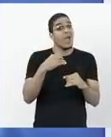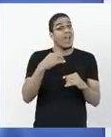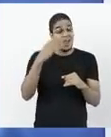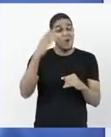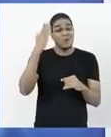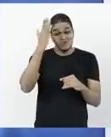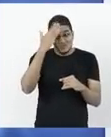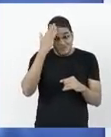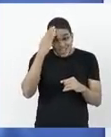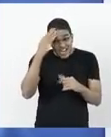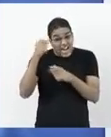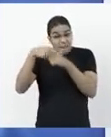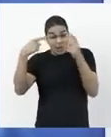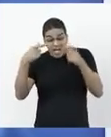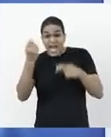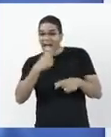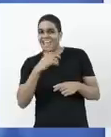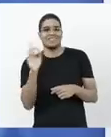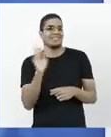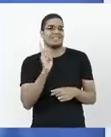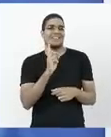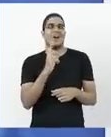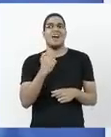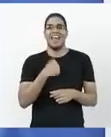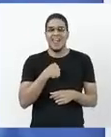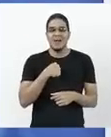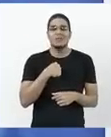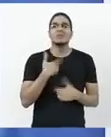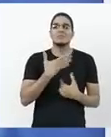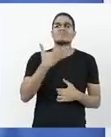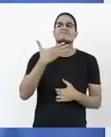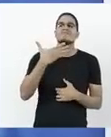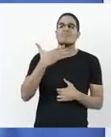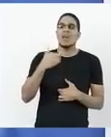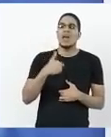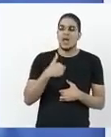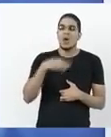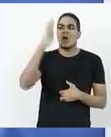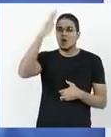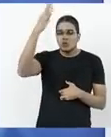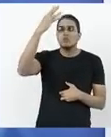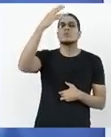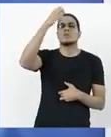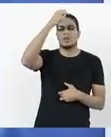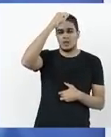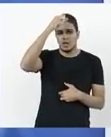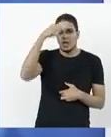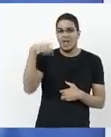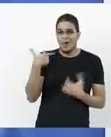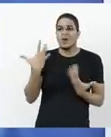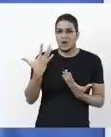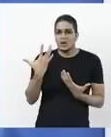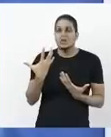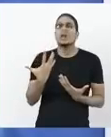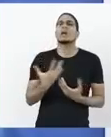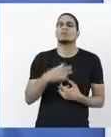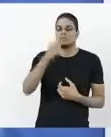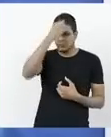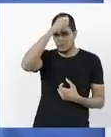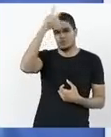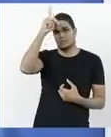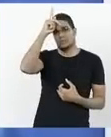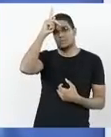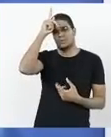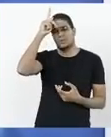que me moveu na direção de ser candidato. Eu acredito que posso ajudar Belém a ficar um lugar melhor. Venho com